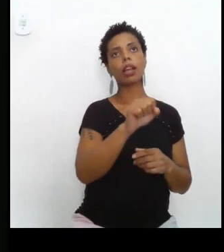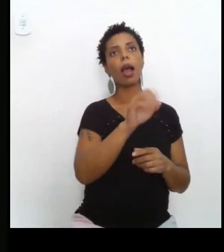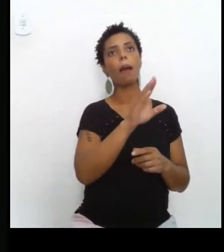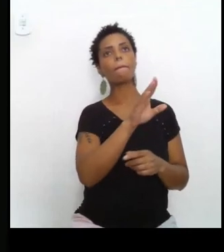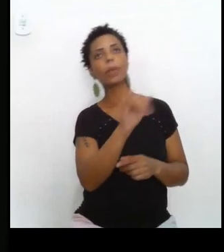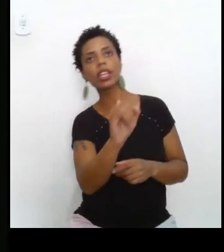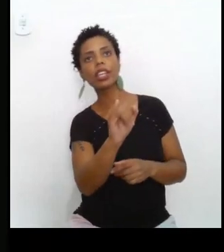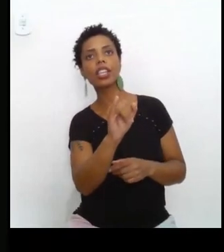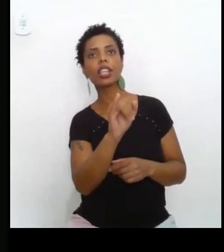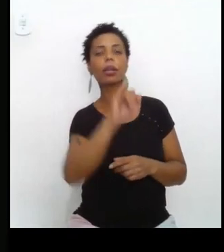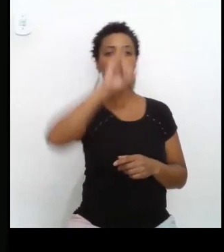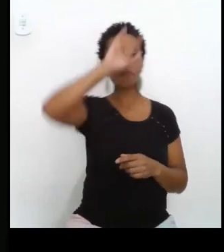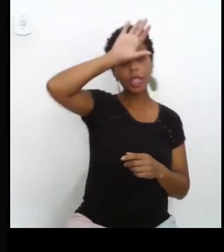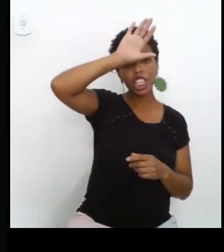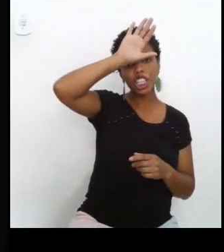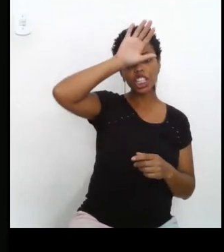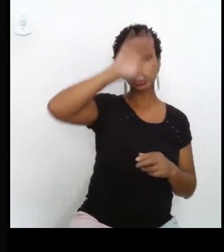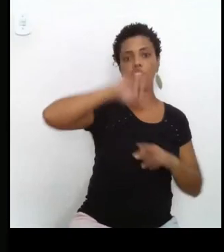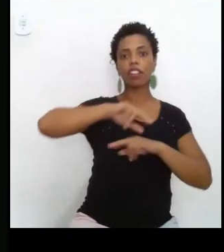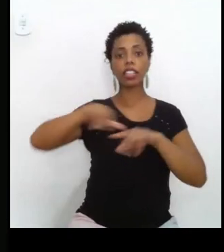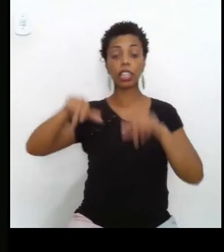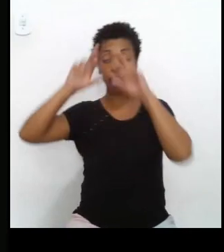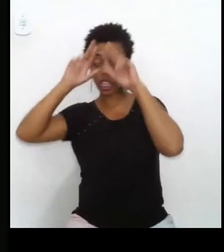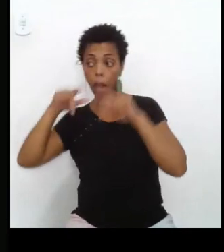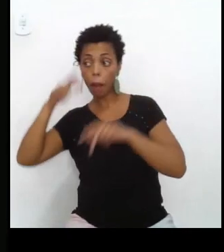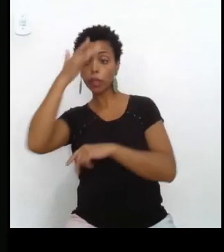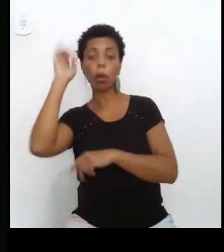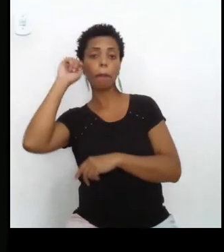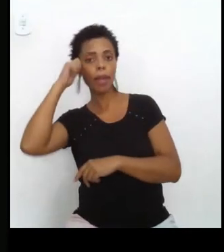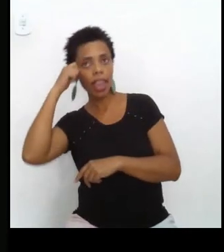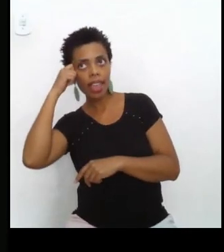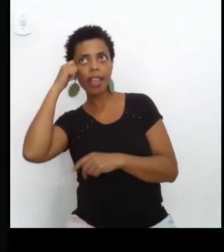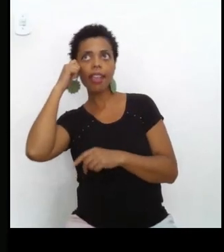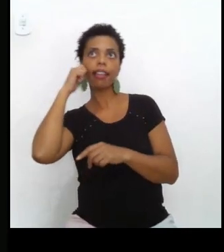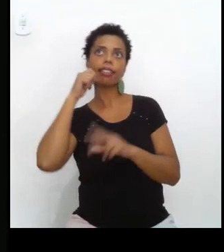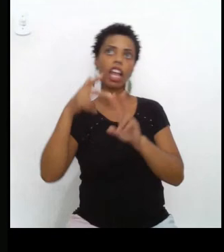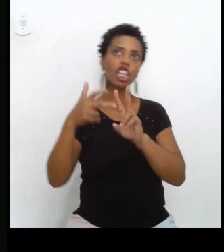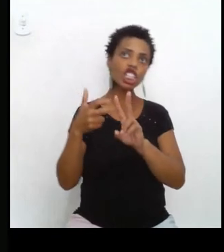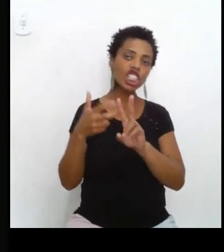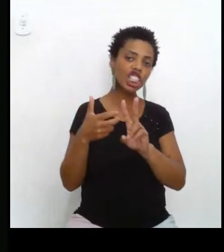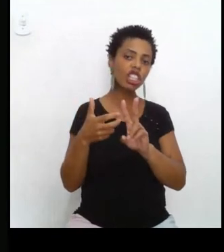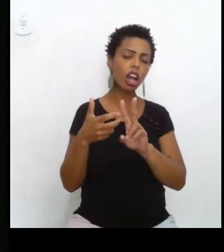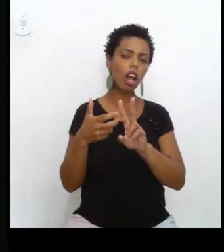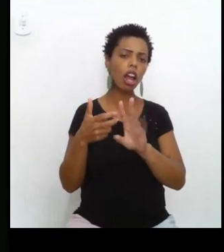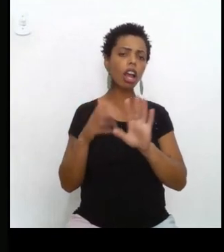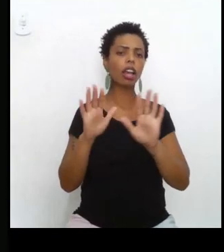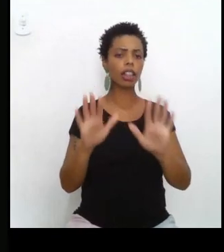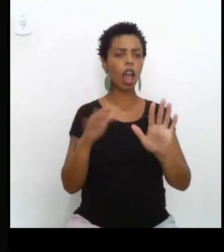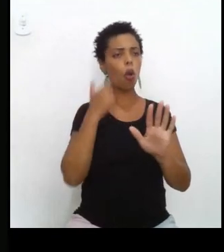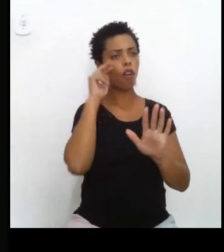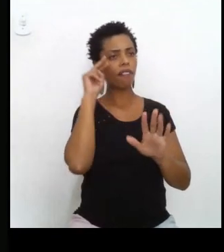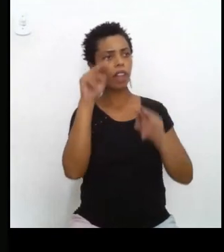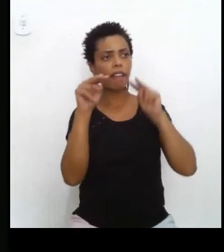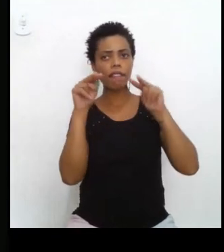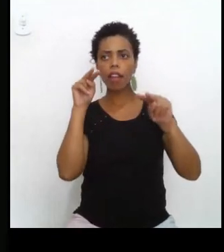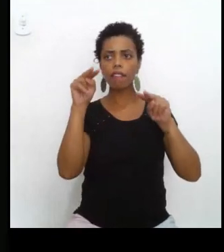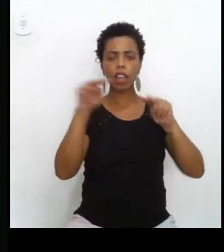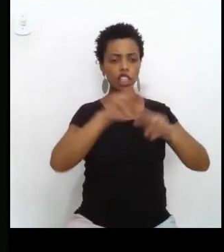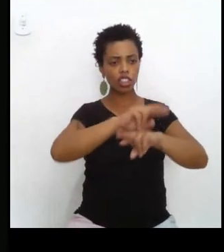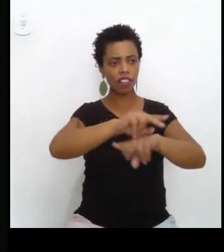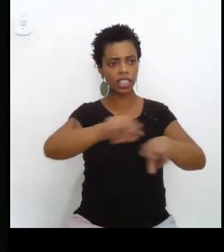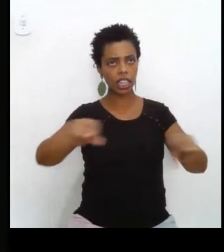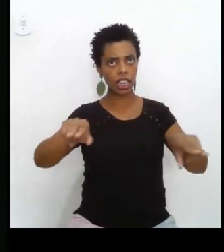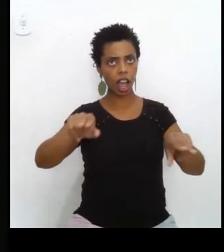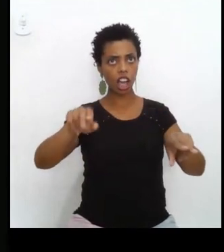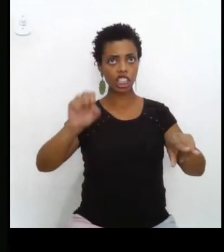diversidades sociais pessoas pretas pessoas indígenas é vendo Então essa diversidade o relação o que que é o Brasil